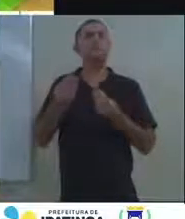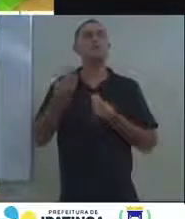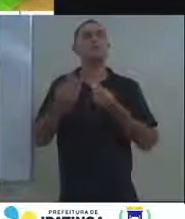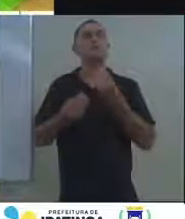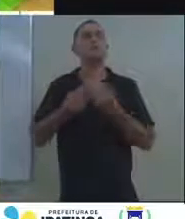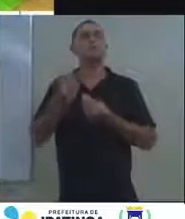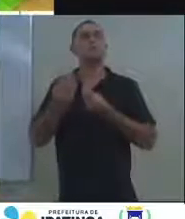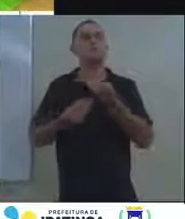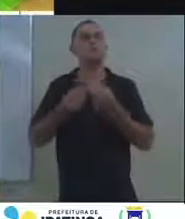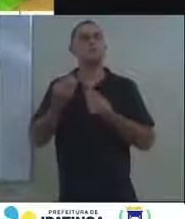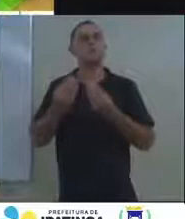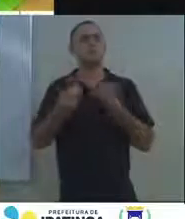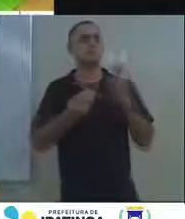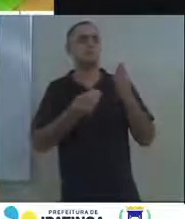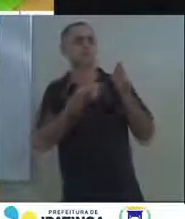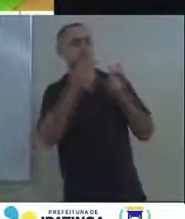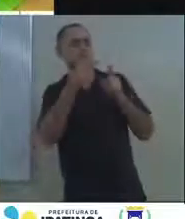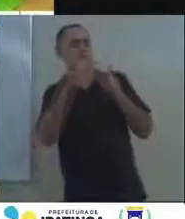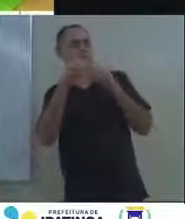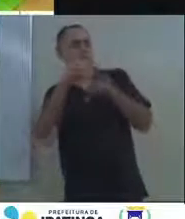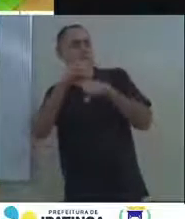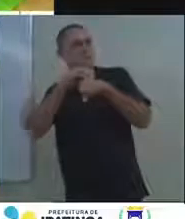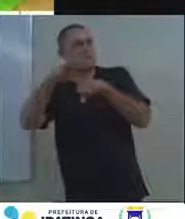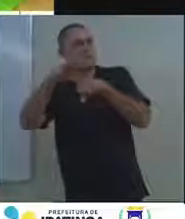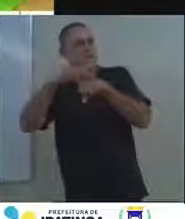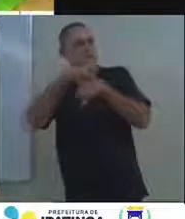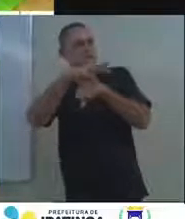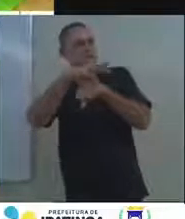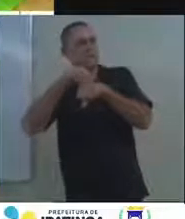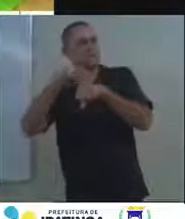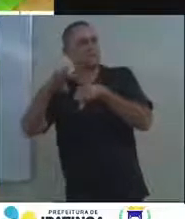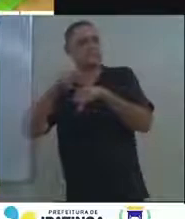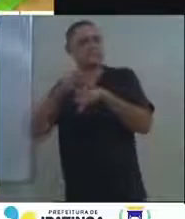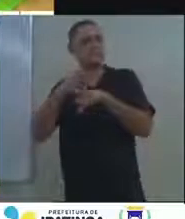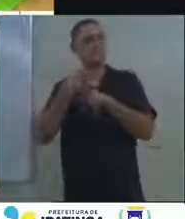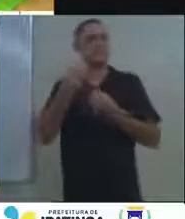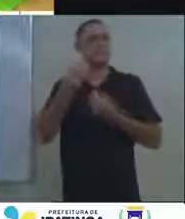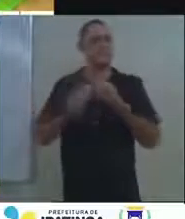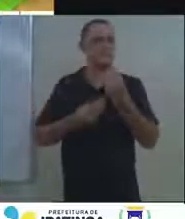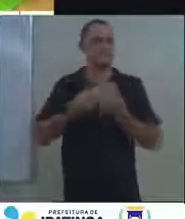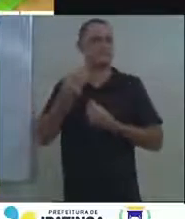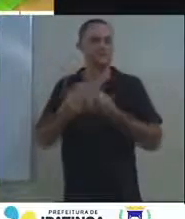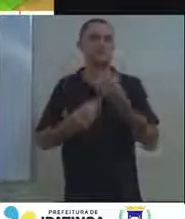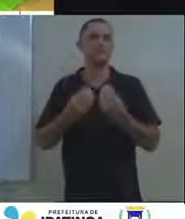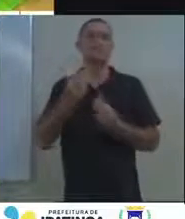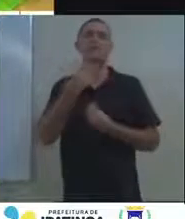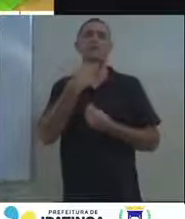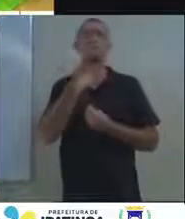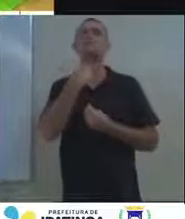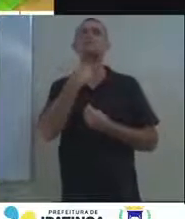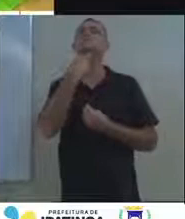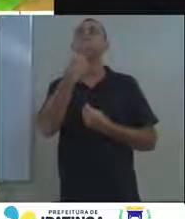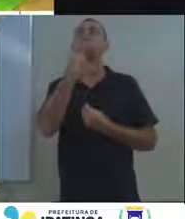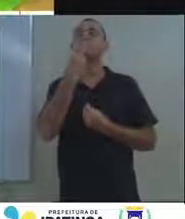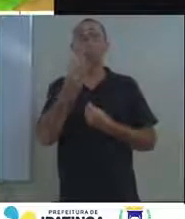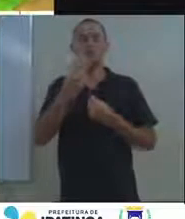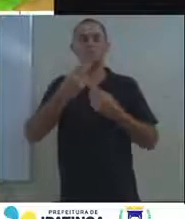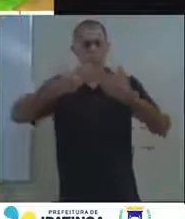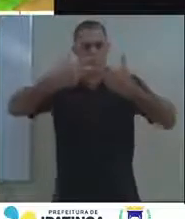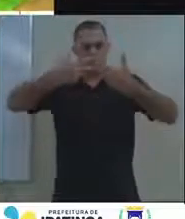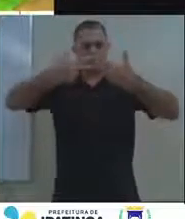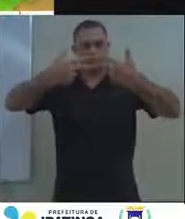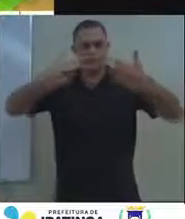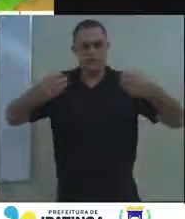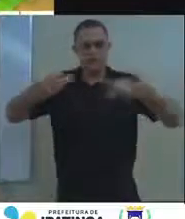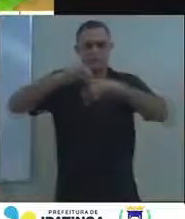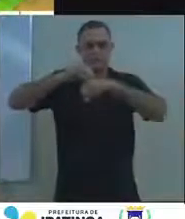pouco dessas dicas, porque a gente elaborou nesse curso de saúde vocal várias dicas, então é um videozinho que